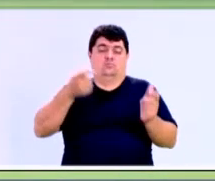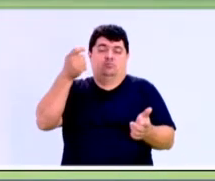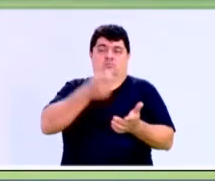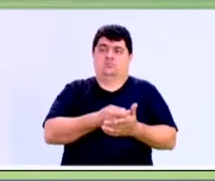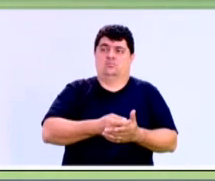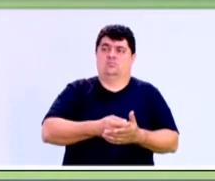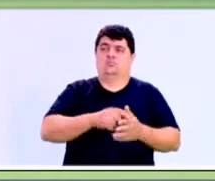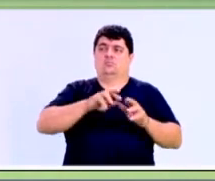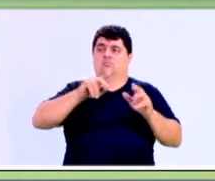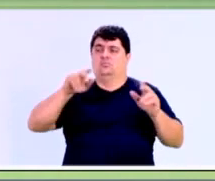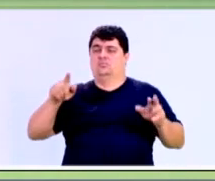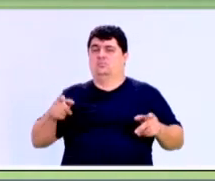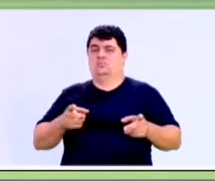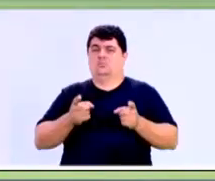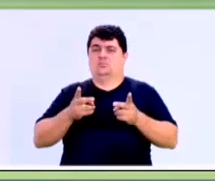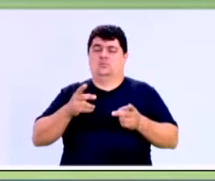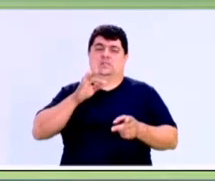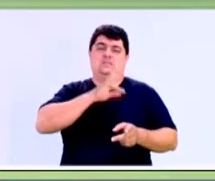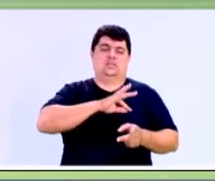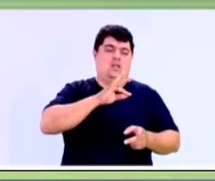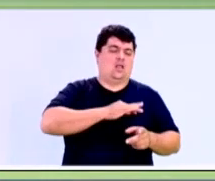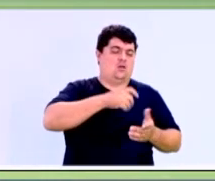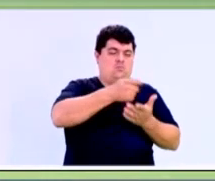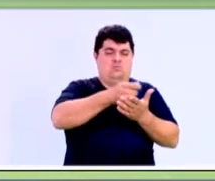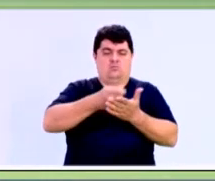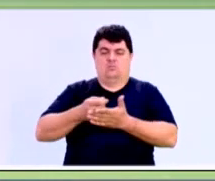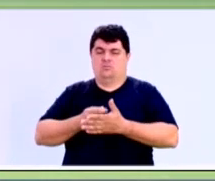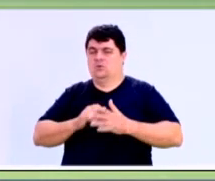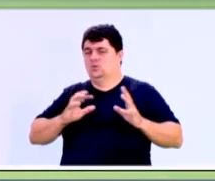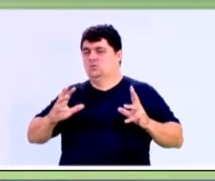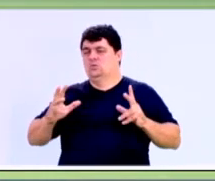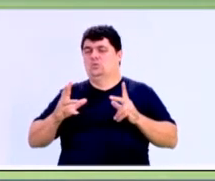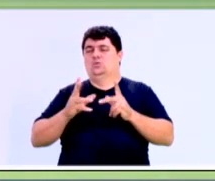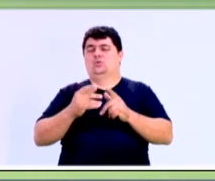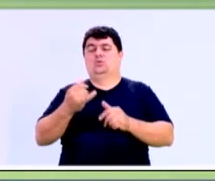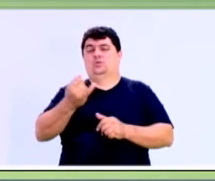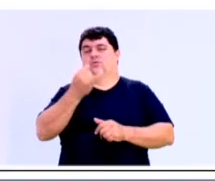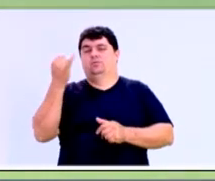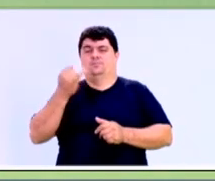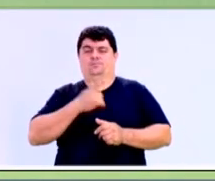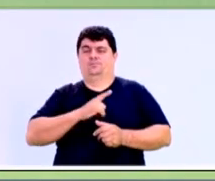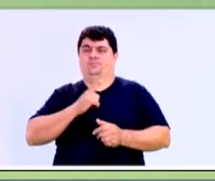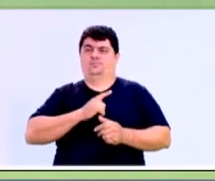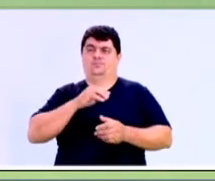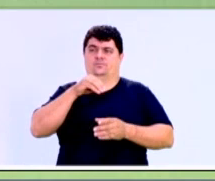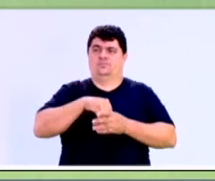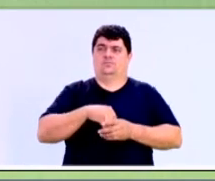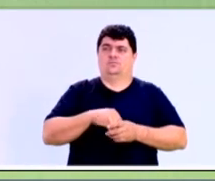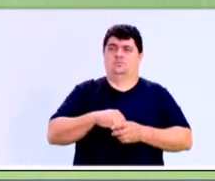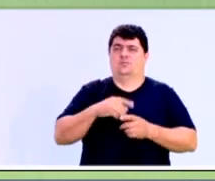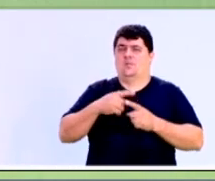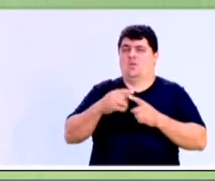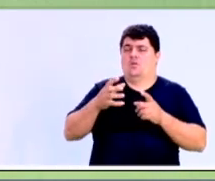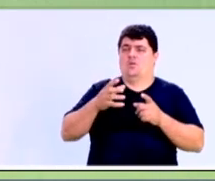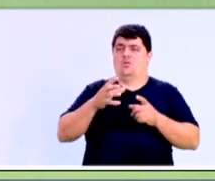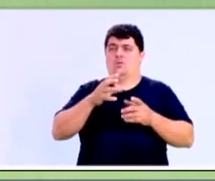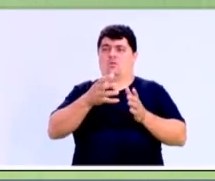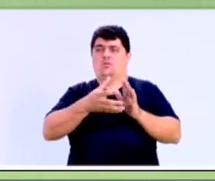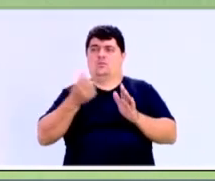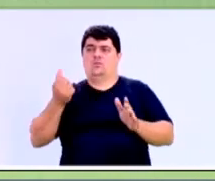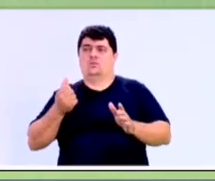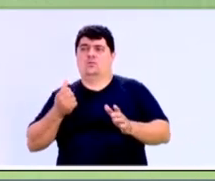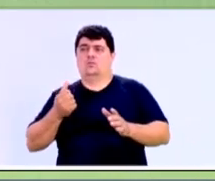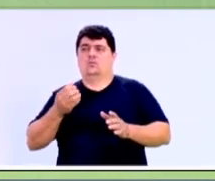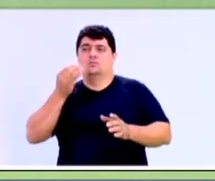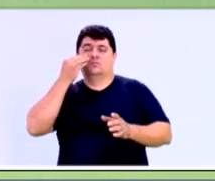fornecedores, salários a pagar, são tudo que faz parte da minha parte operacional. Por que eu retiro essa informação? Então vamos calcular